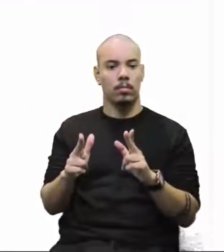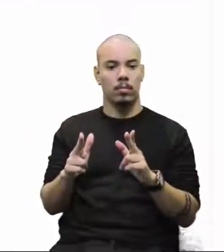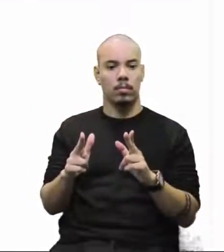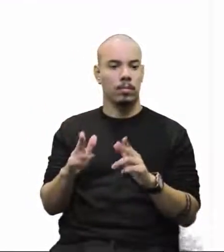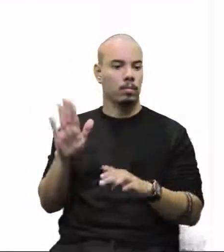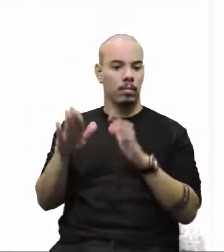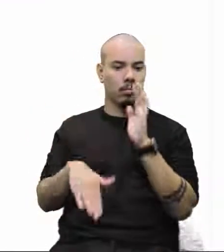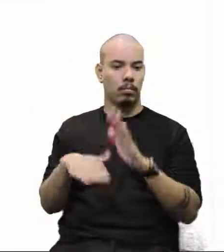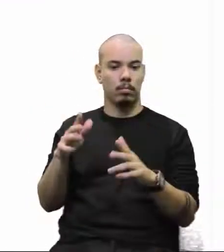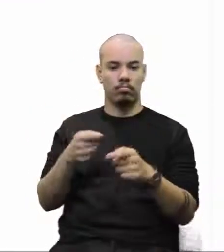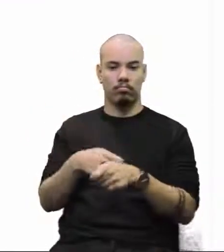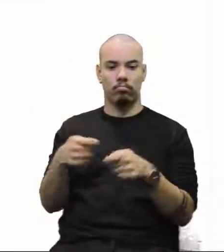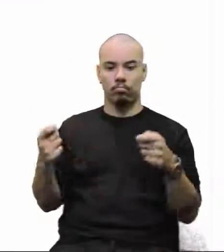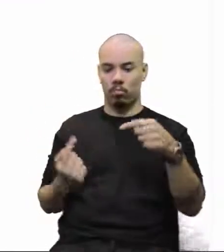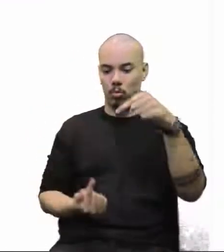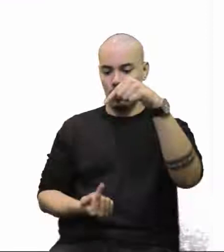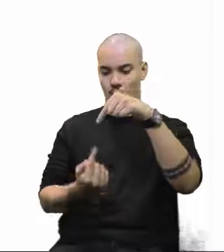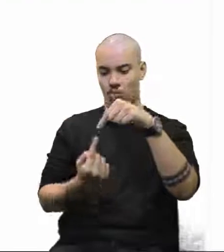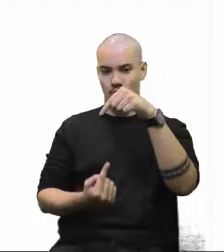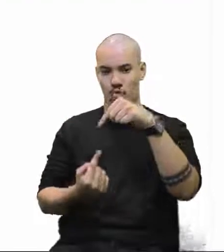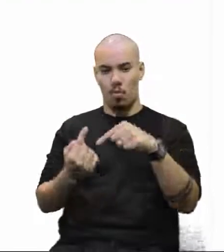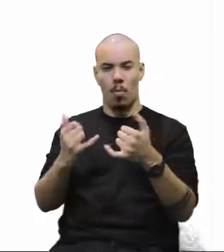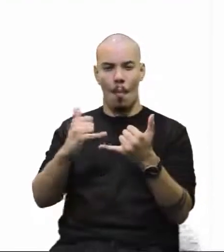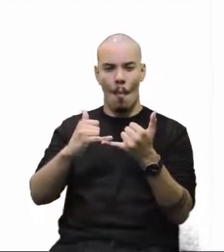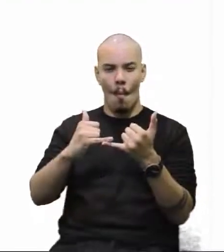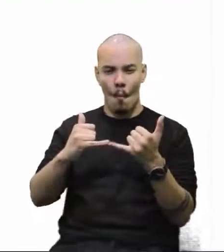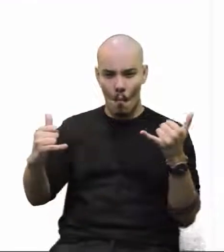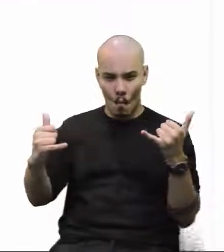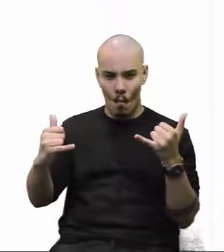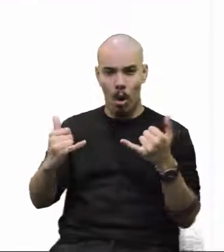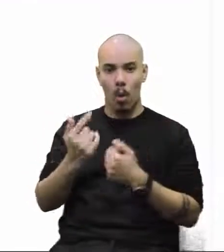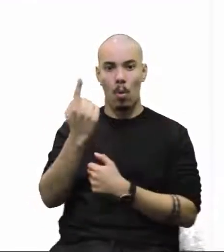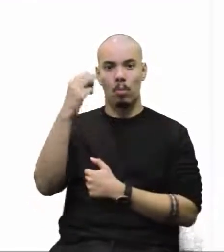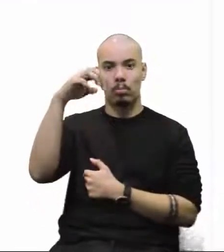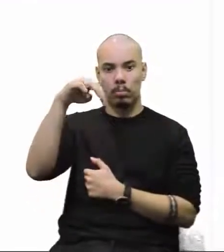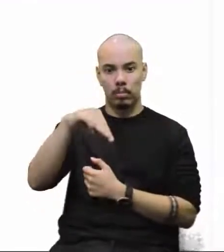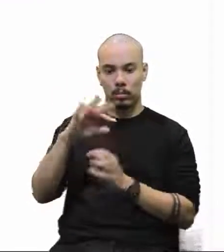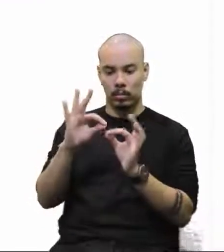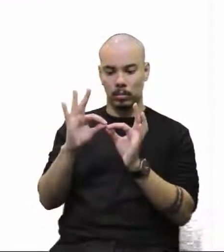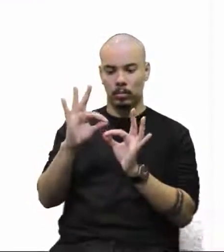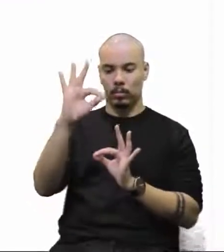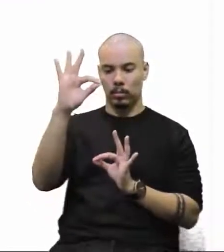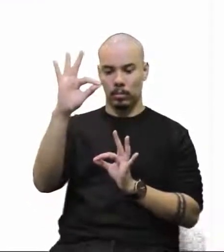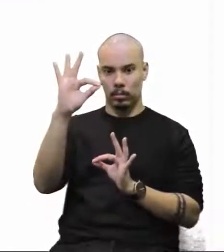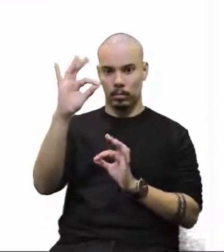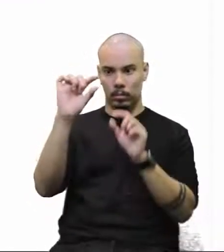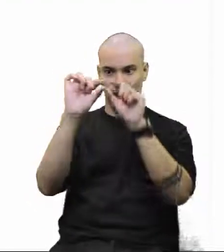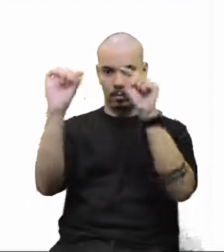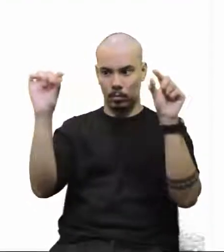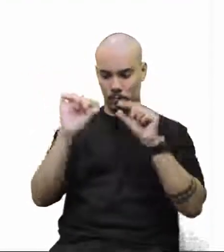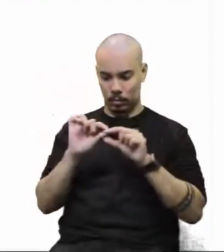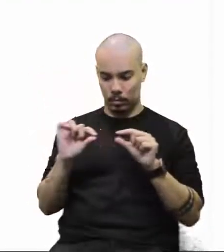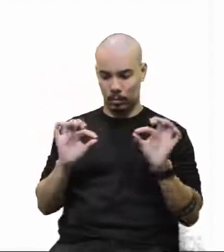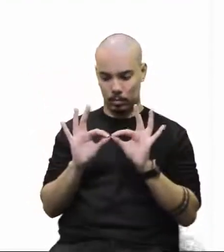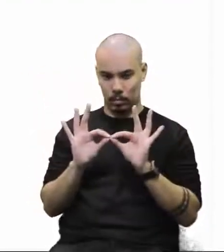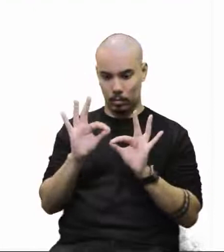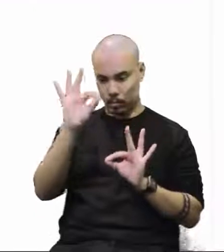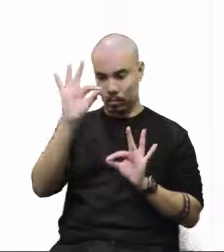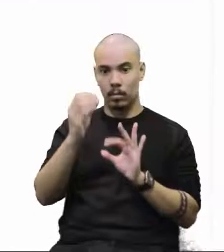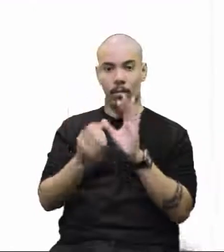transversal desprezível, bem fininho, né? Uhum. E a 1 metro de distância, um do outro,